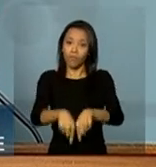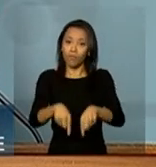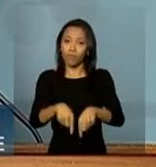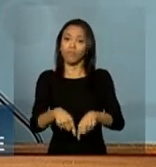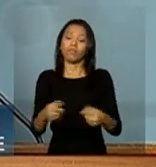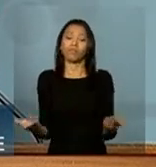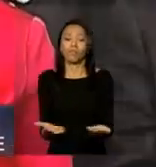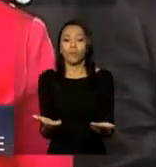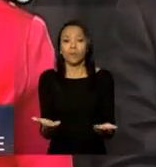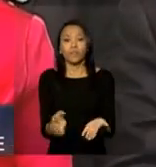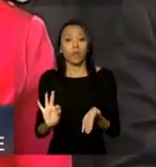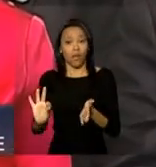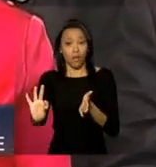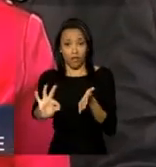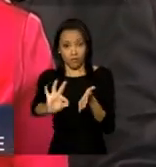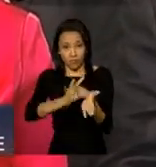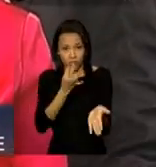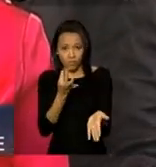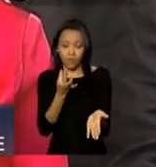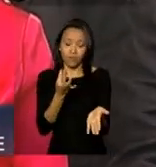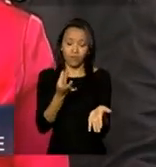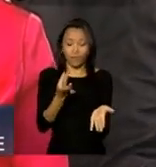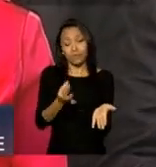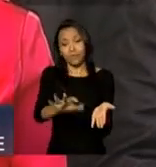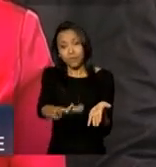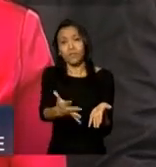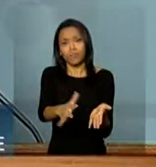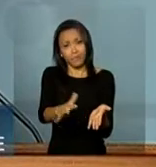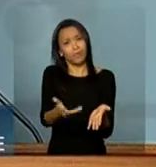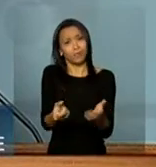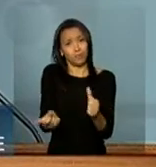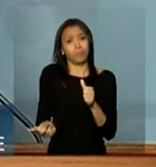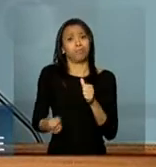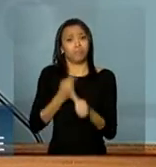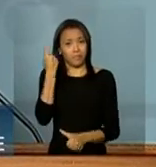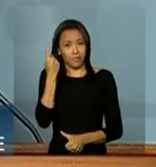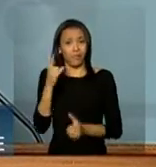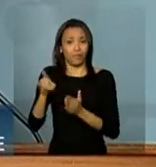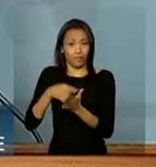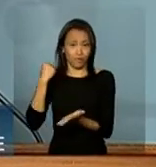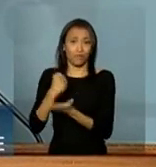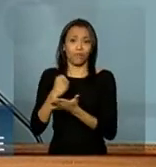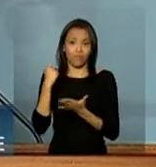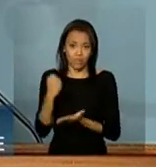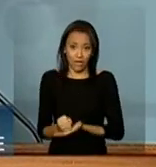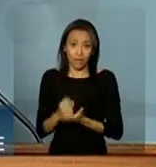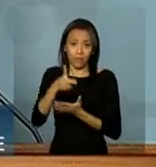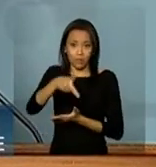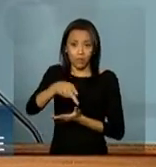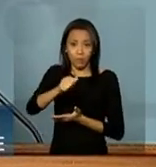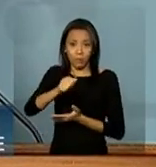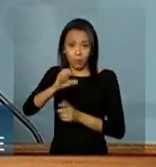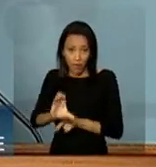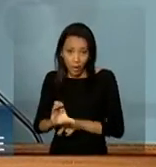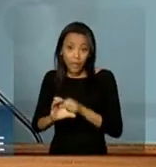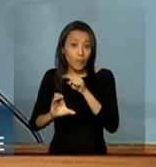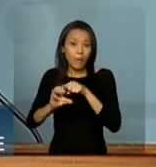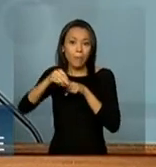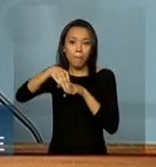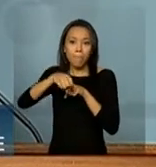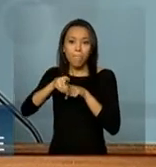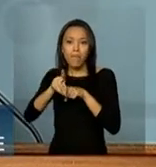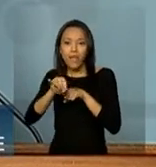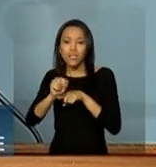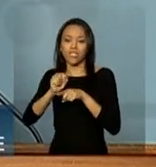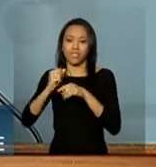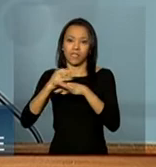hoje assinando talvez um dos primeiros contratos no PAC Médias Cidades de Mobilidade Urbana,